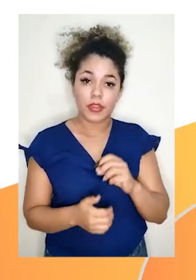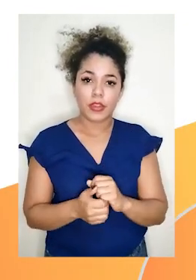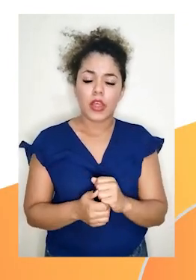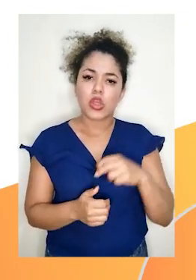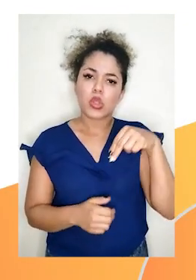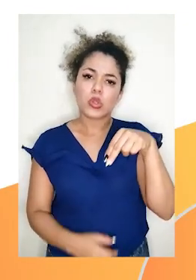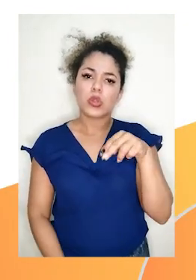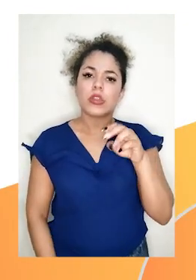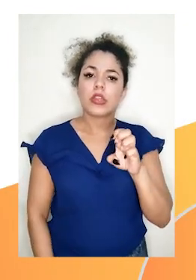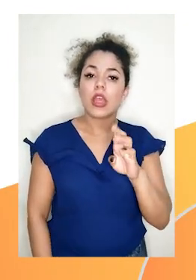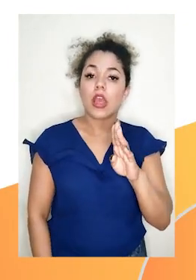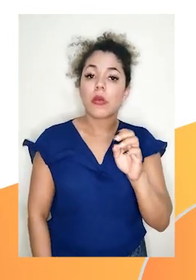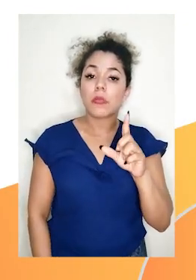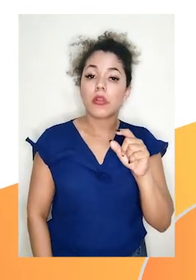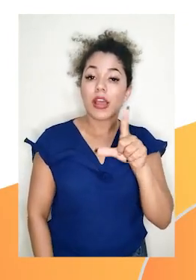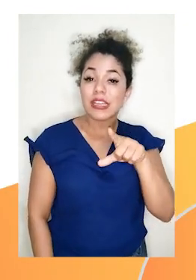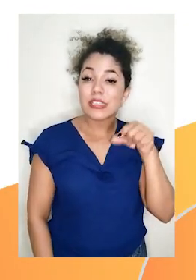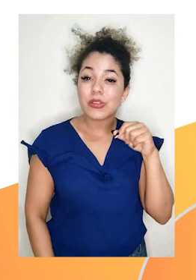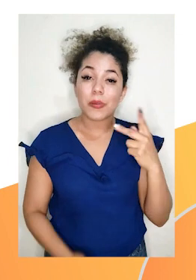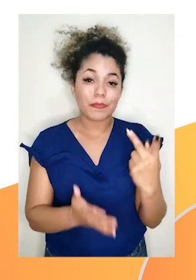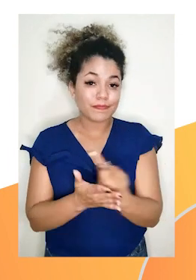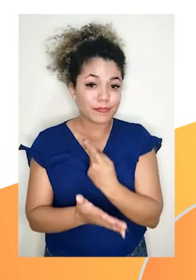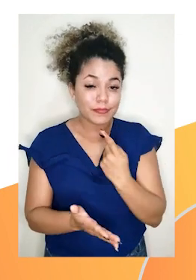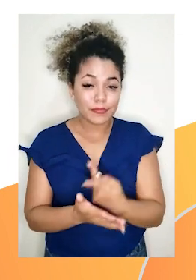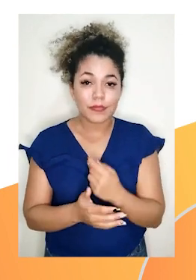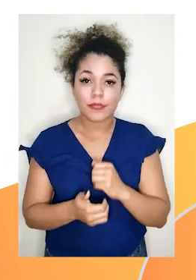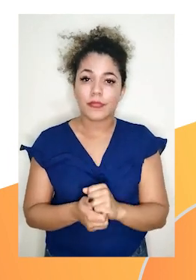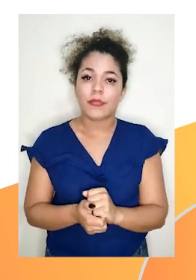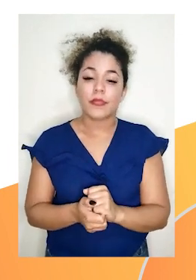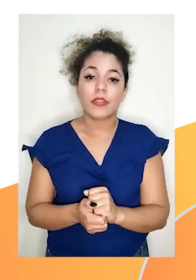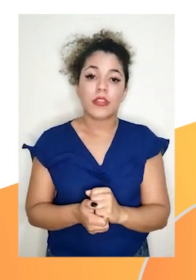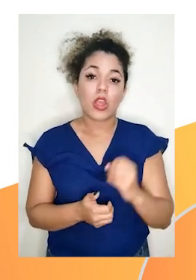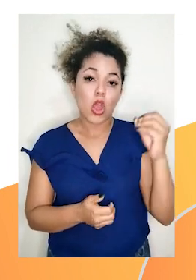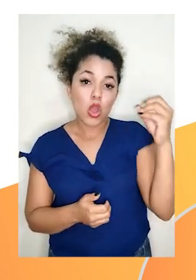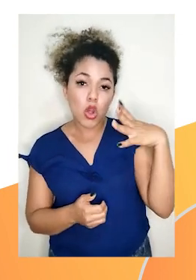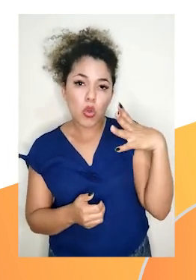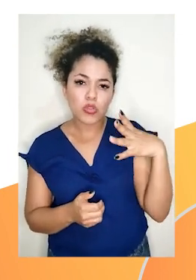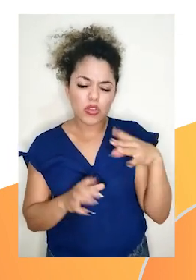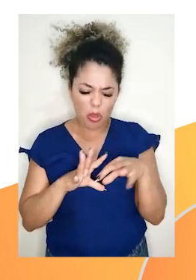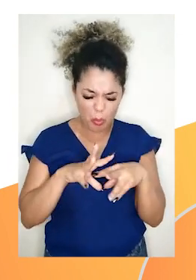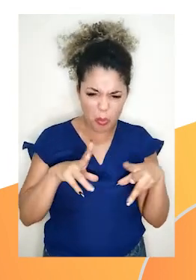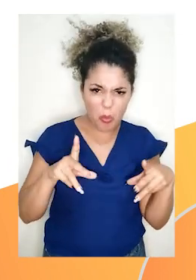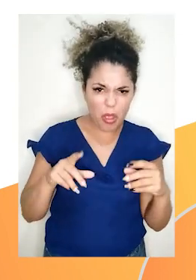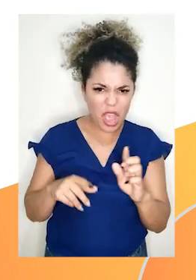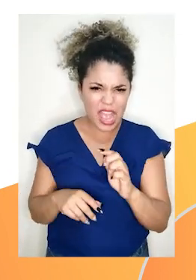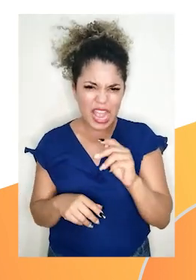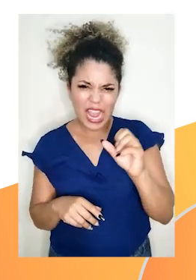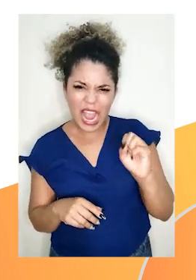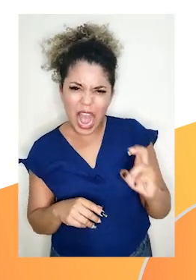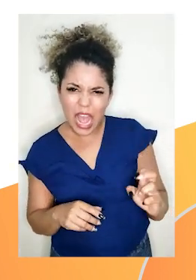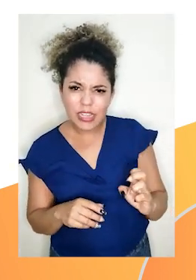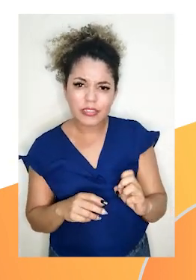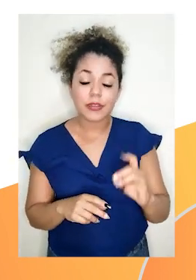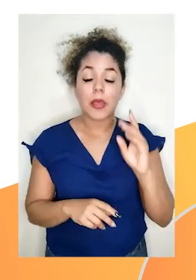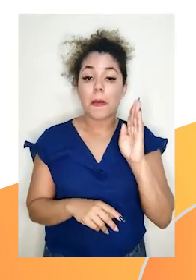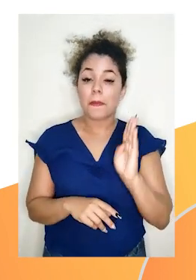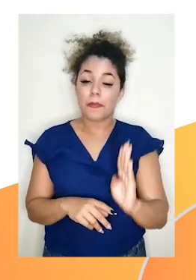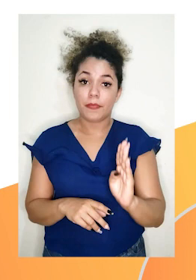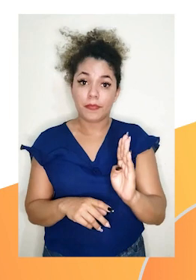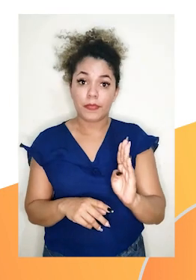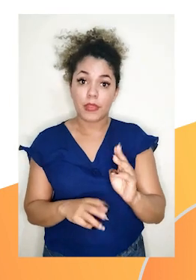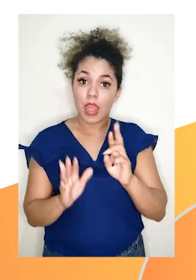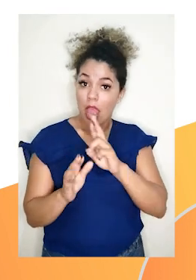nebulosas, marque a alternativa incorreta. A. Nuvens formadas de poeira e gás, hidrogênio e hélio. B.